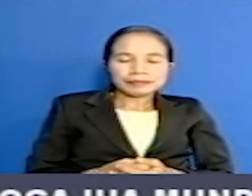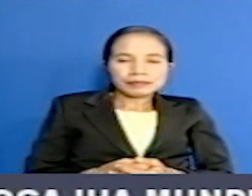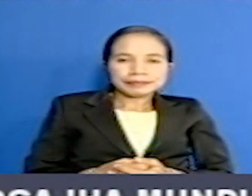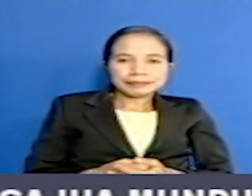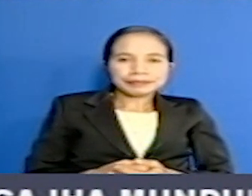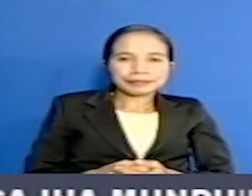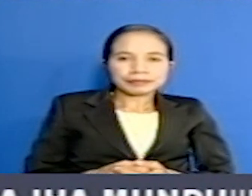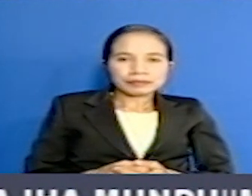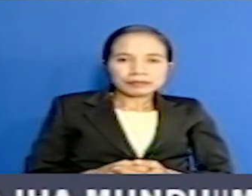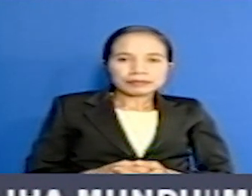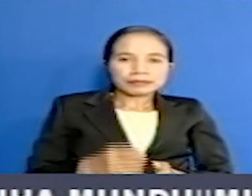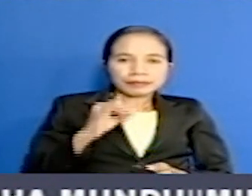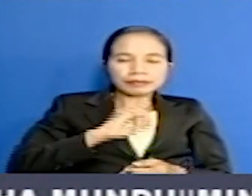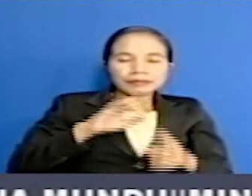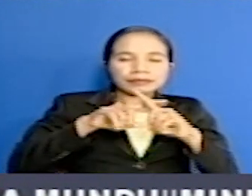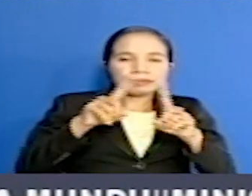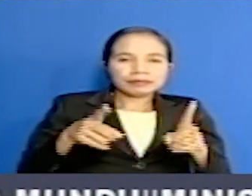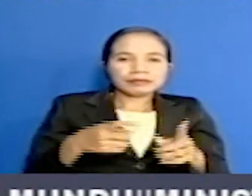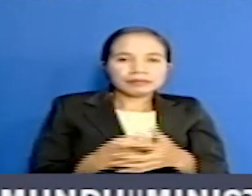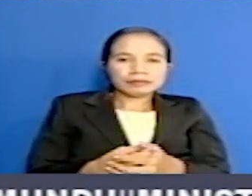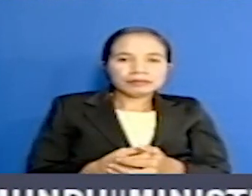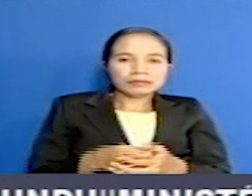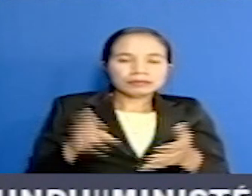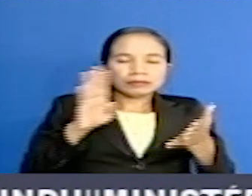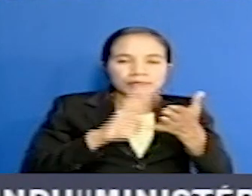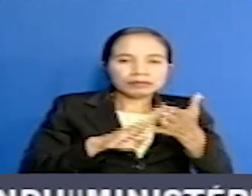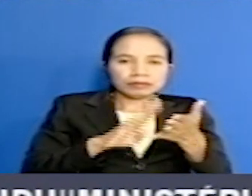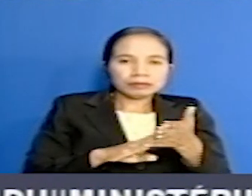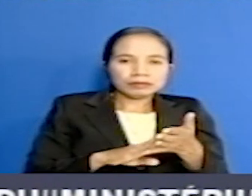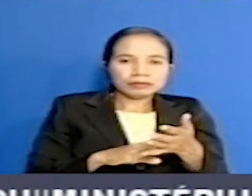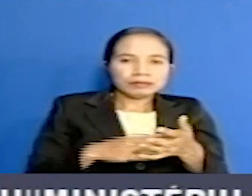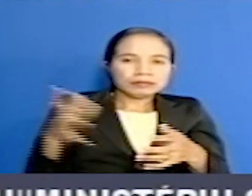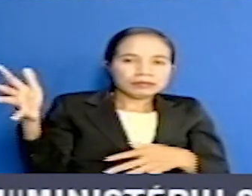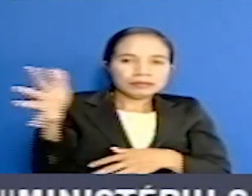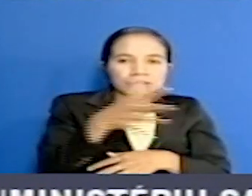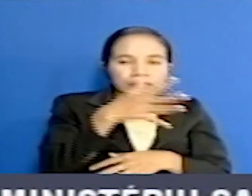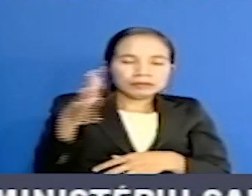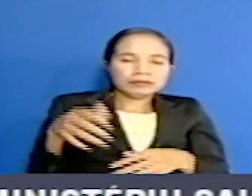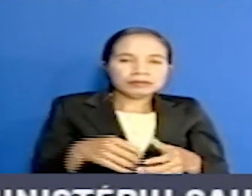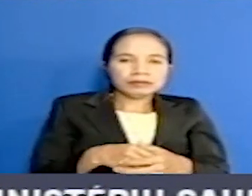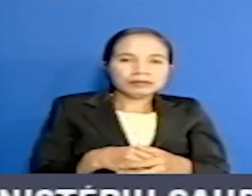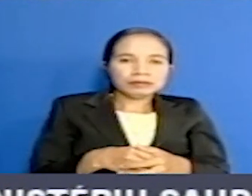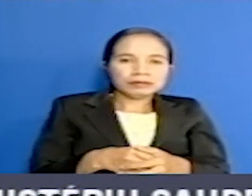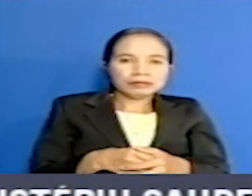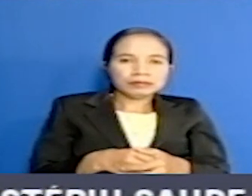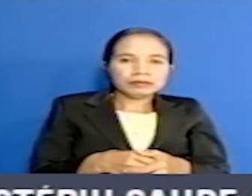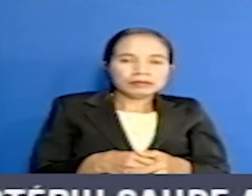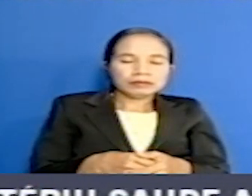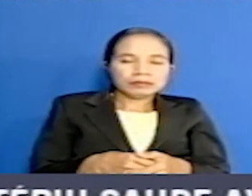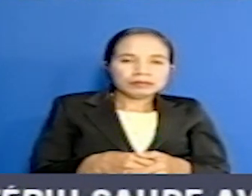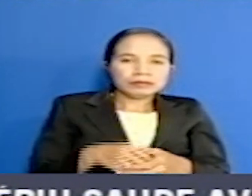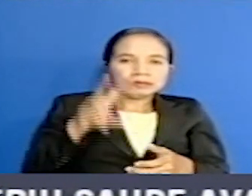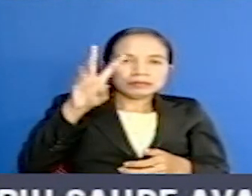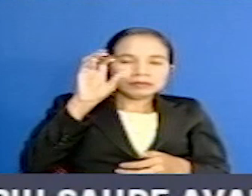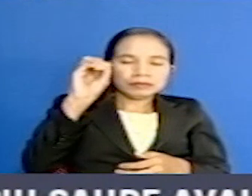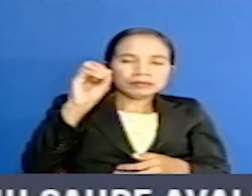tau, mai be husi kondisaun eskola ne husi anin loke, ia 2000